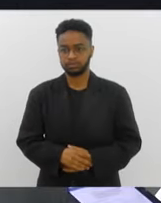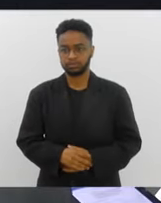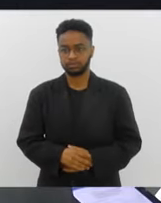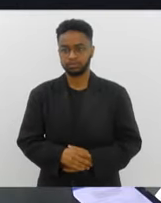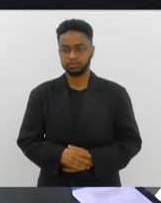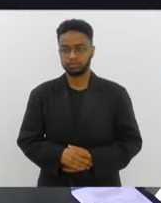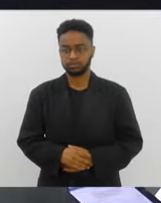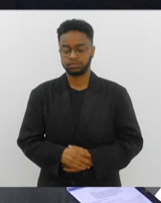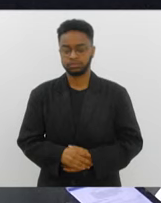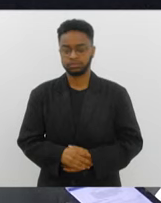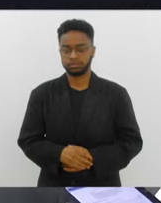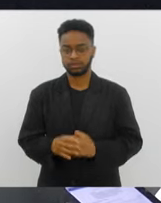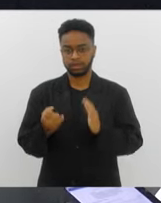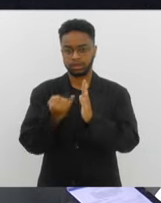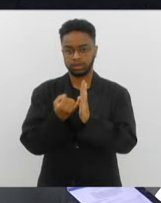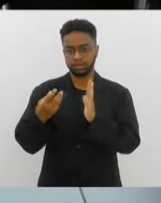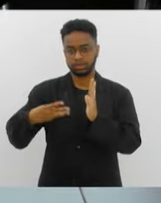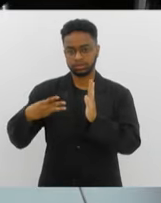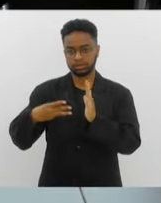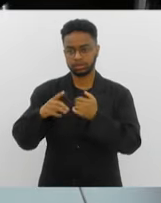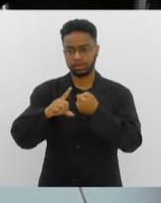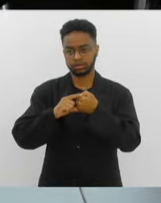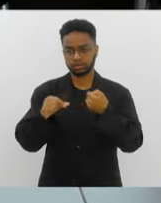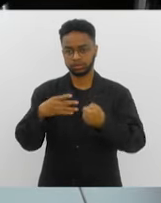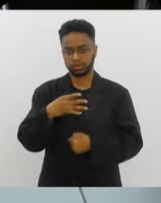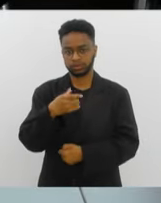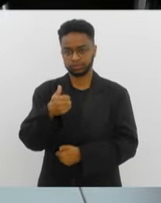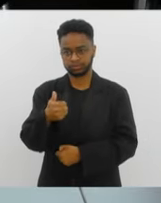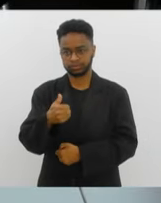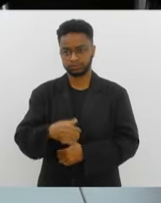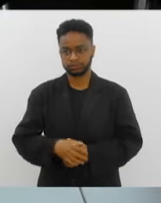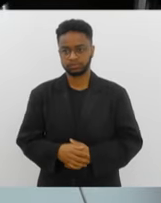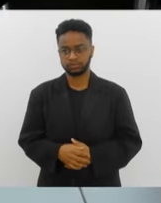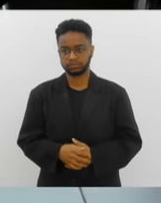Inciso 3º, artigo 41.